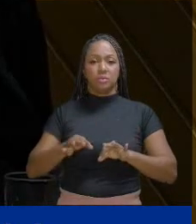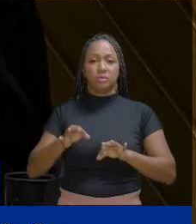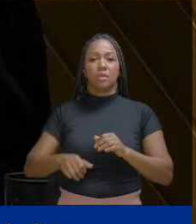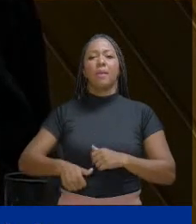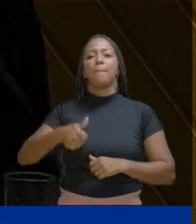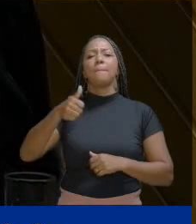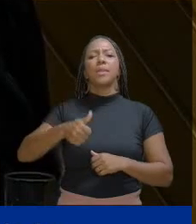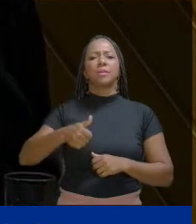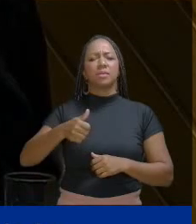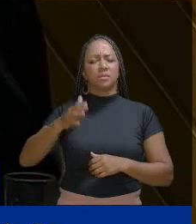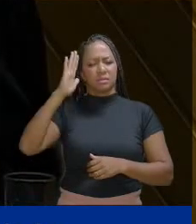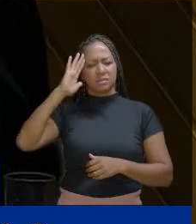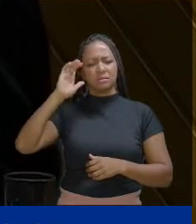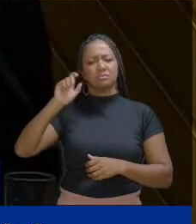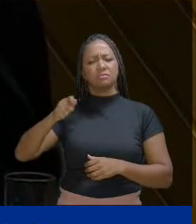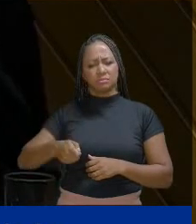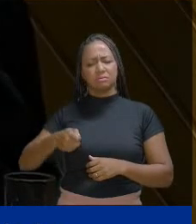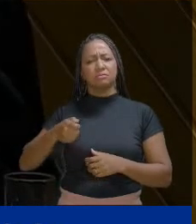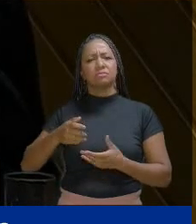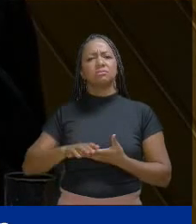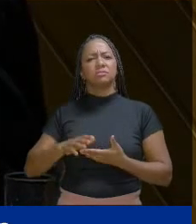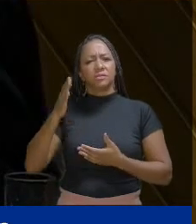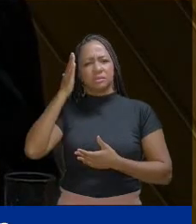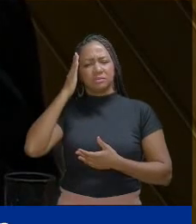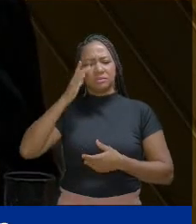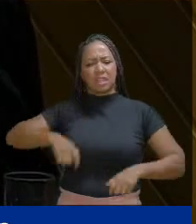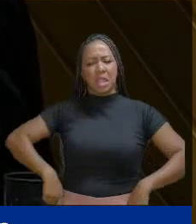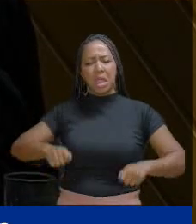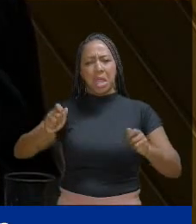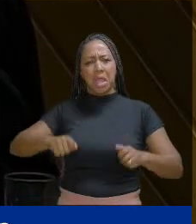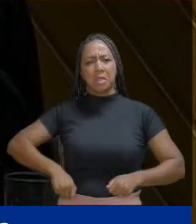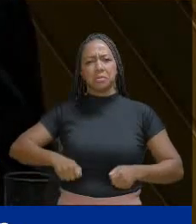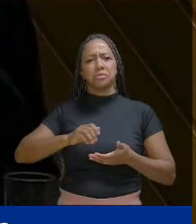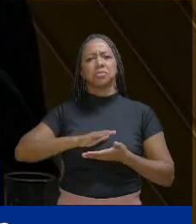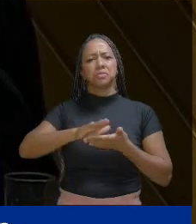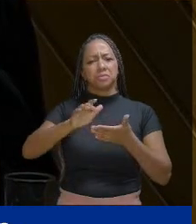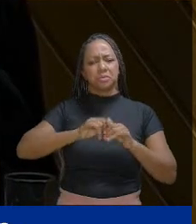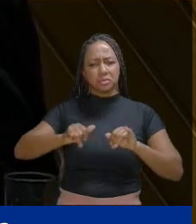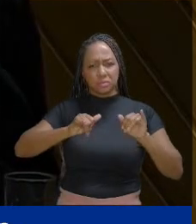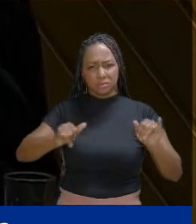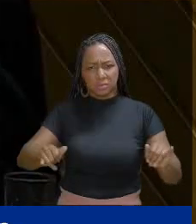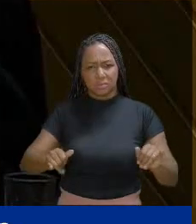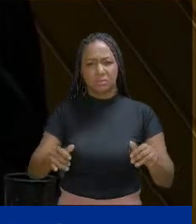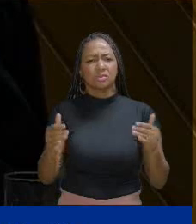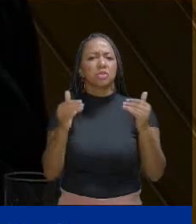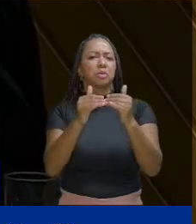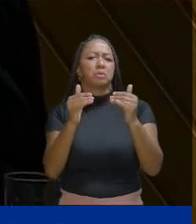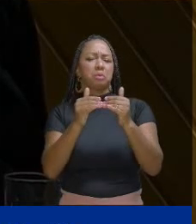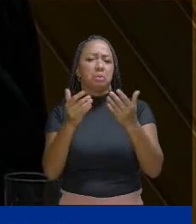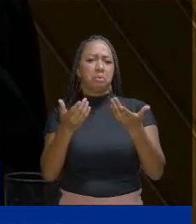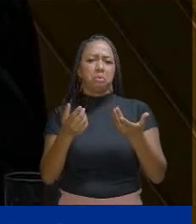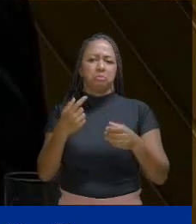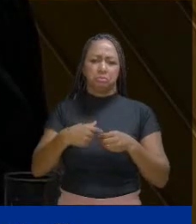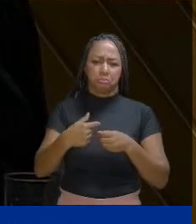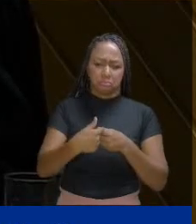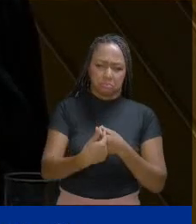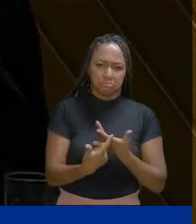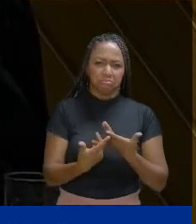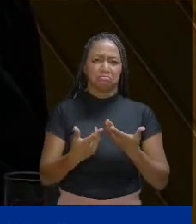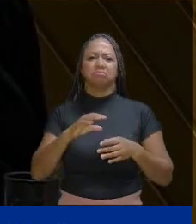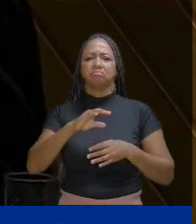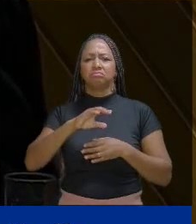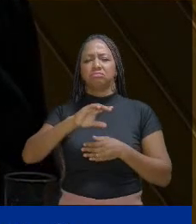primeiro grau reconheceu que o gasto com publicidade era compatível com a realidade do município, não configurando desperdício